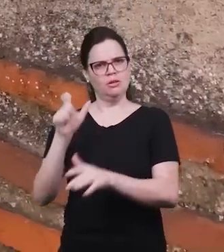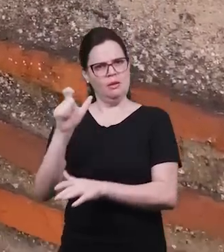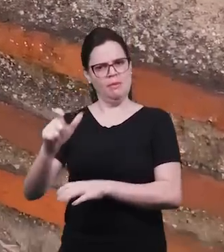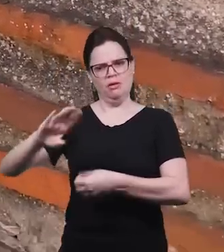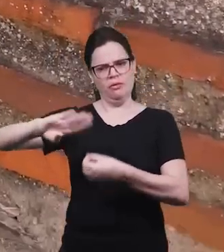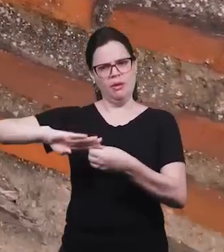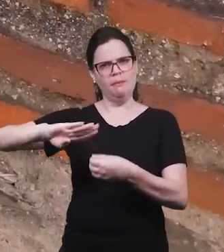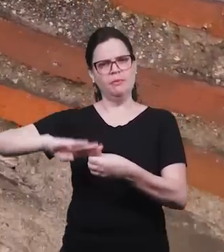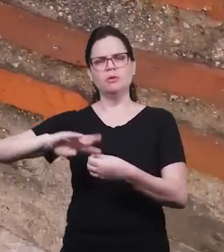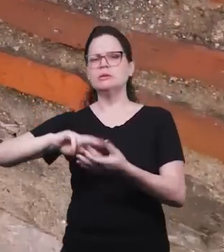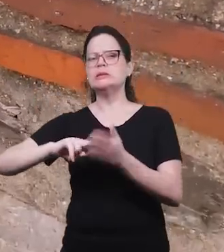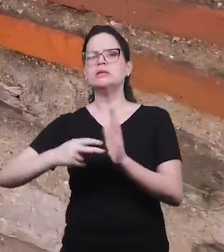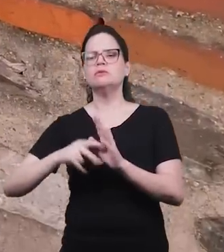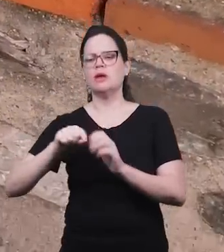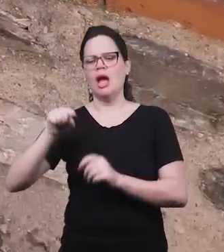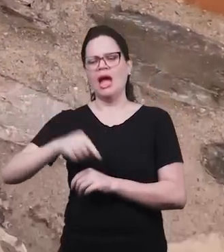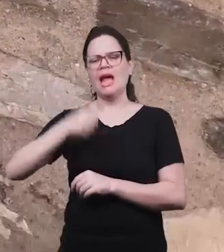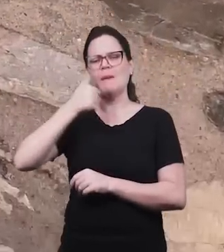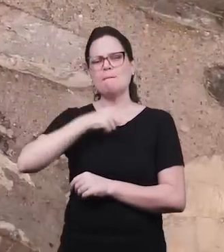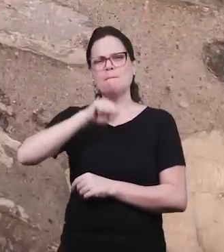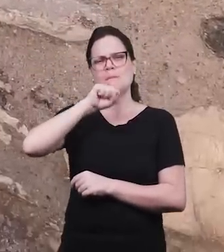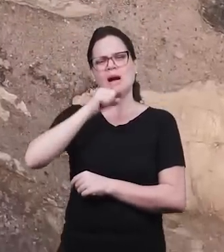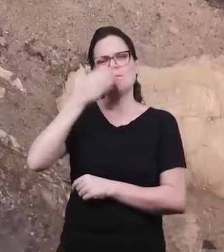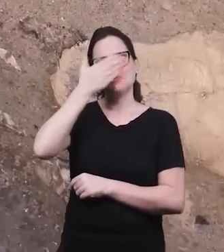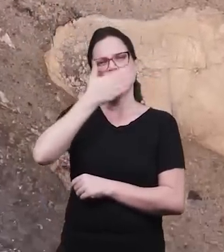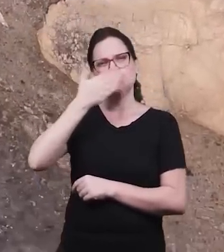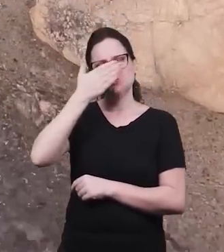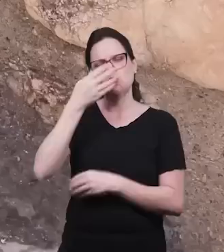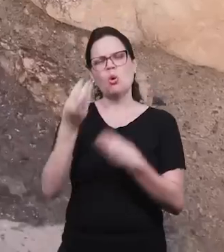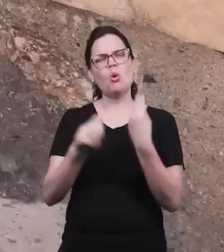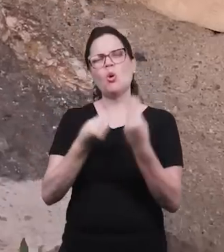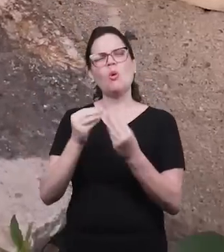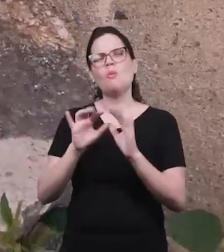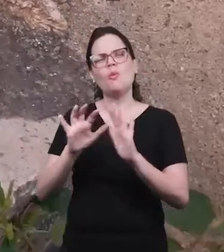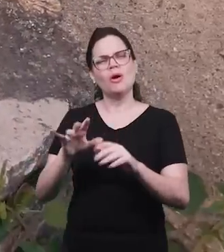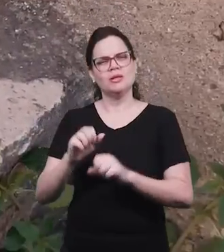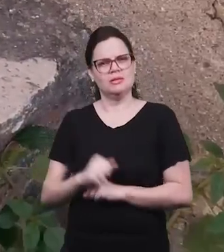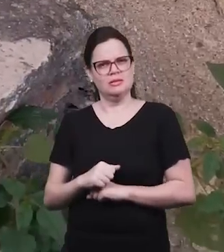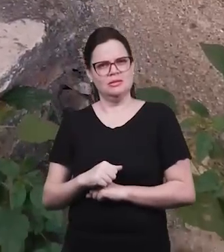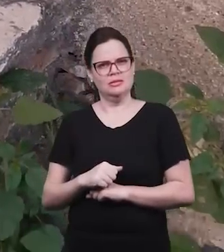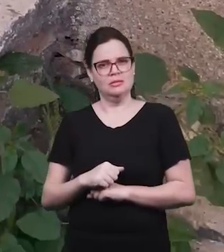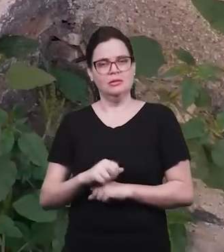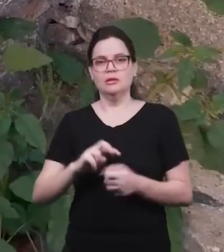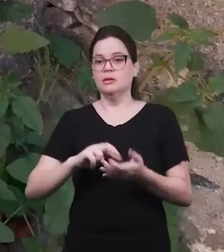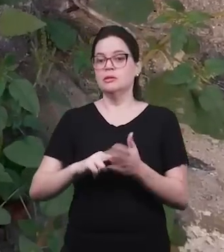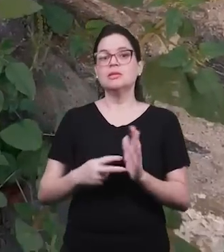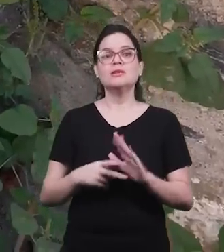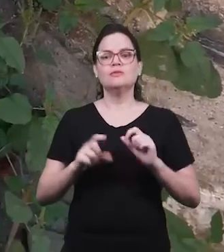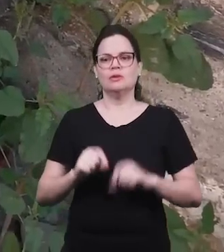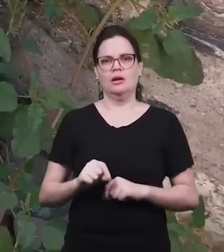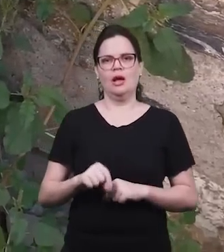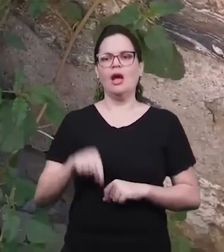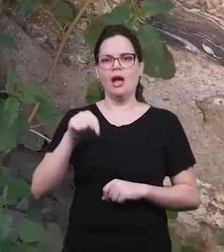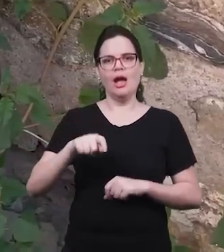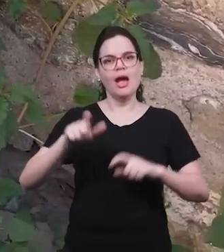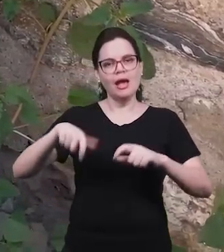das prostituições e das abominações da terra. Ela é a mãe, mas tem as filhas.